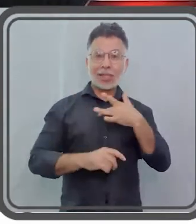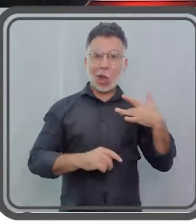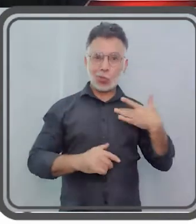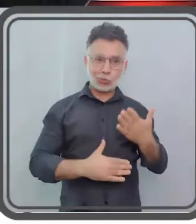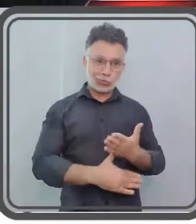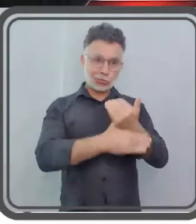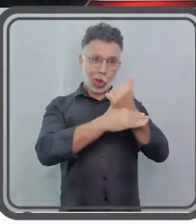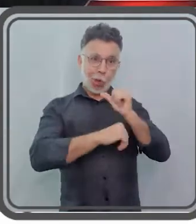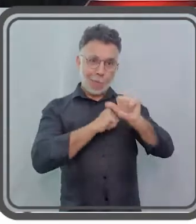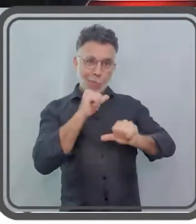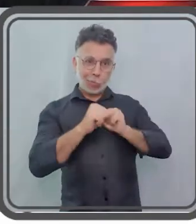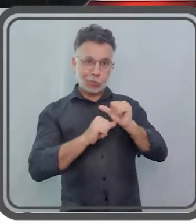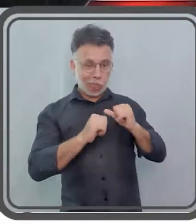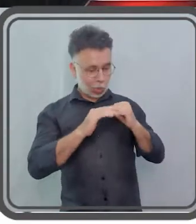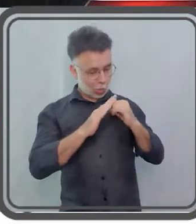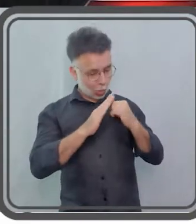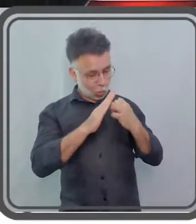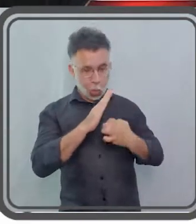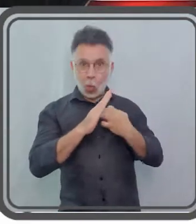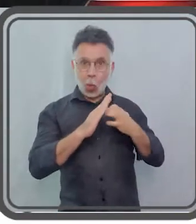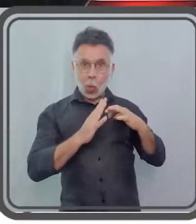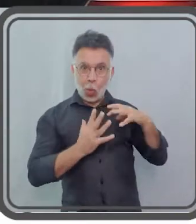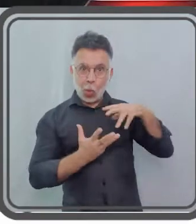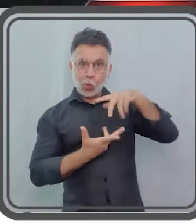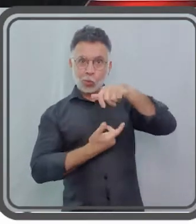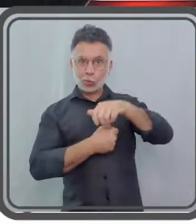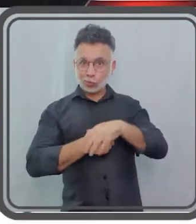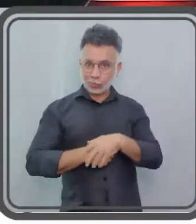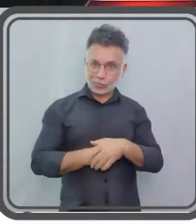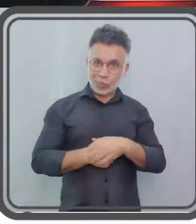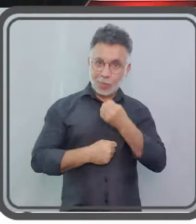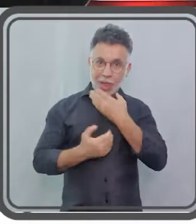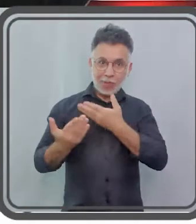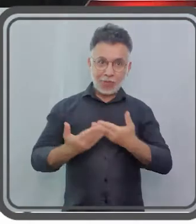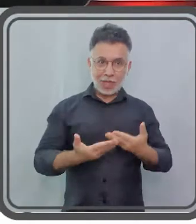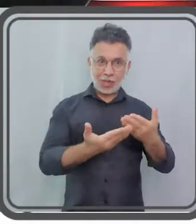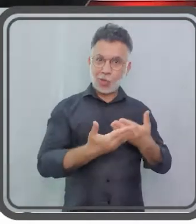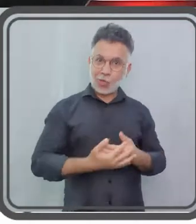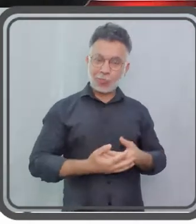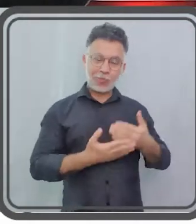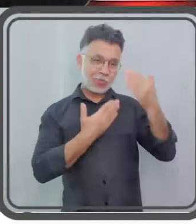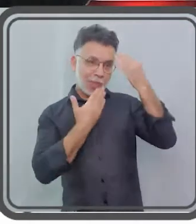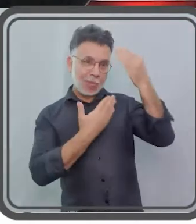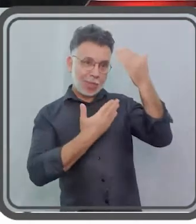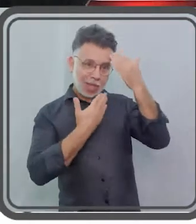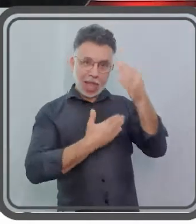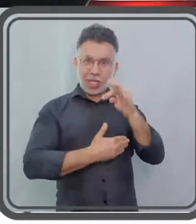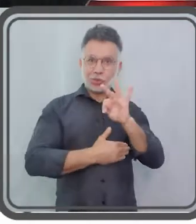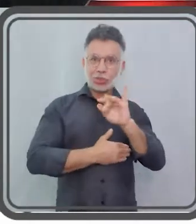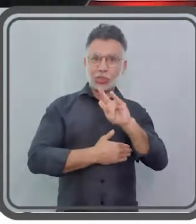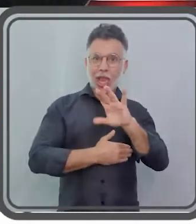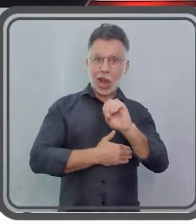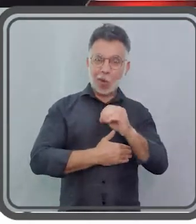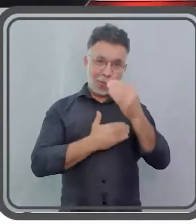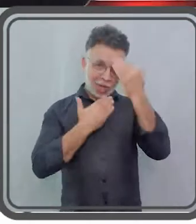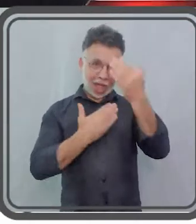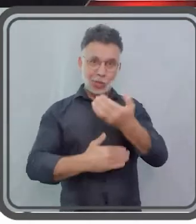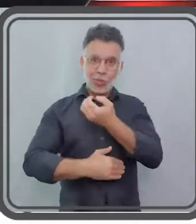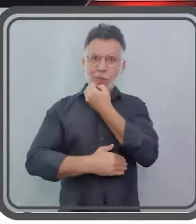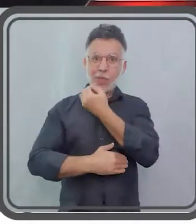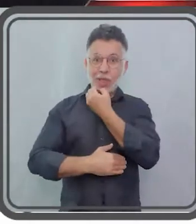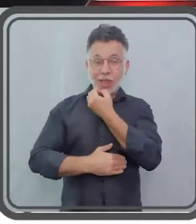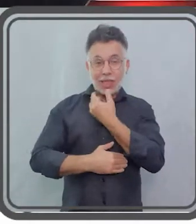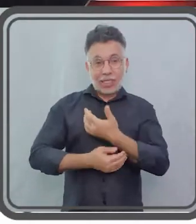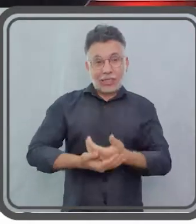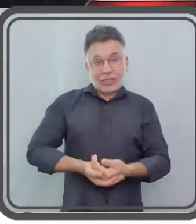mundo corporativo. Nestor, seja muito bem-vindo ao Intox. Obrigado, Thiago, obrigado pela oportunidade.